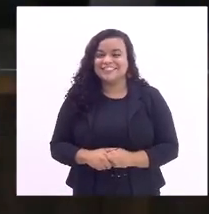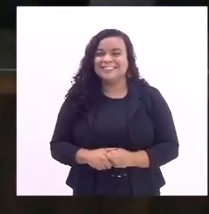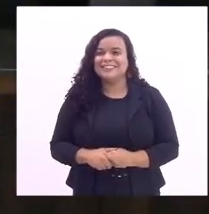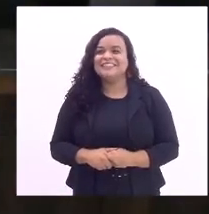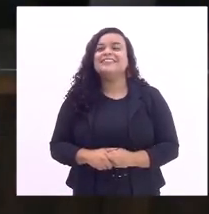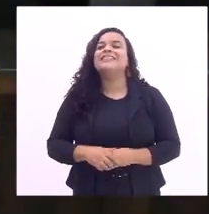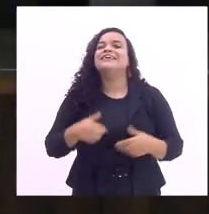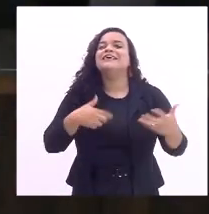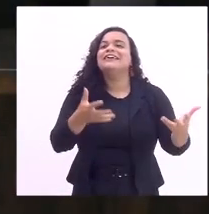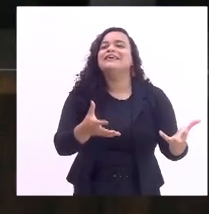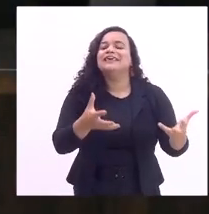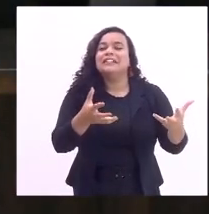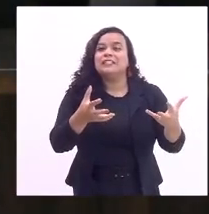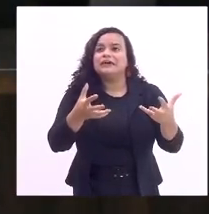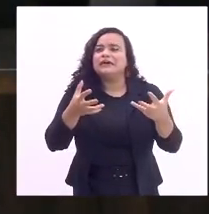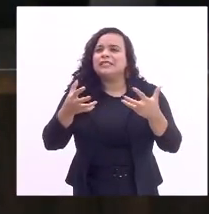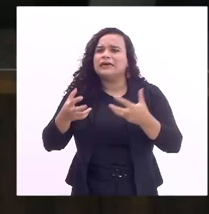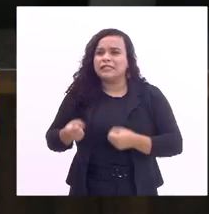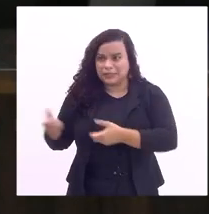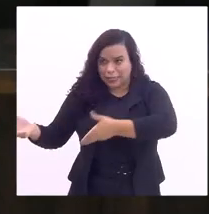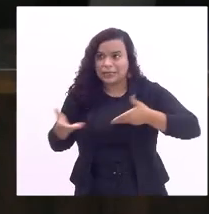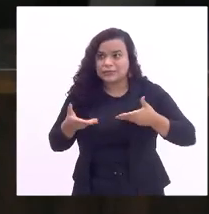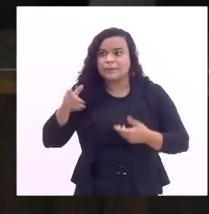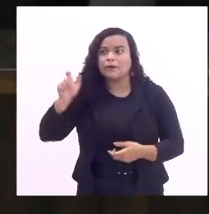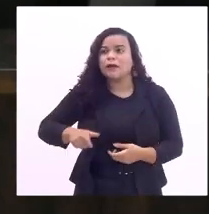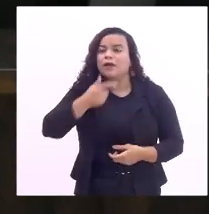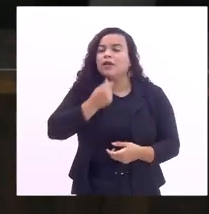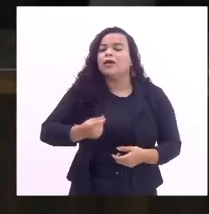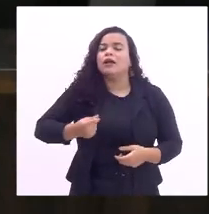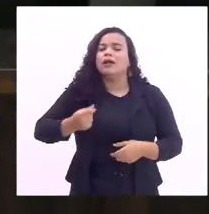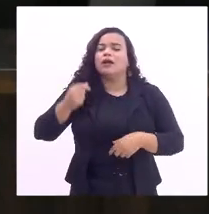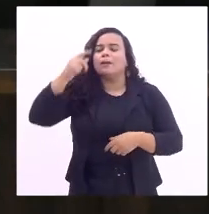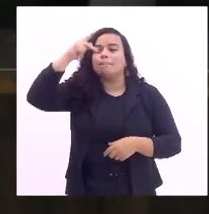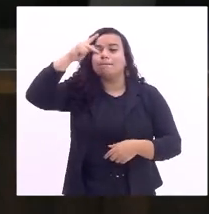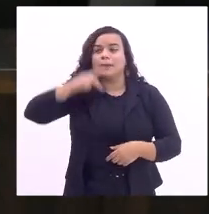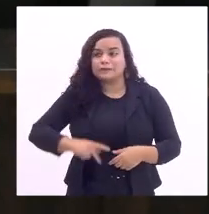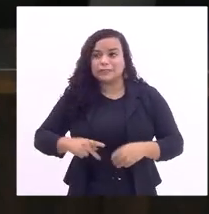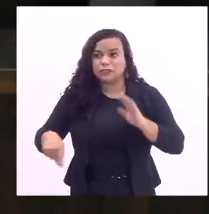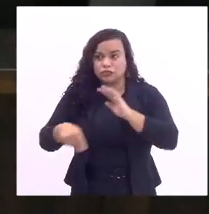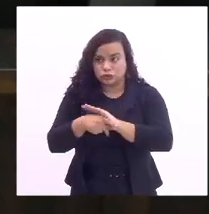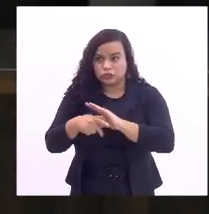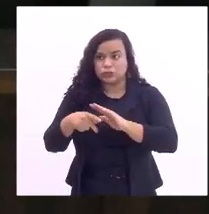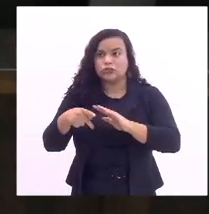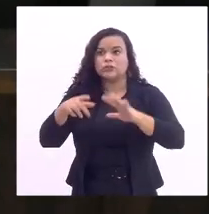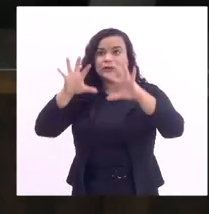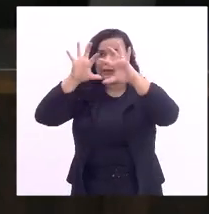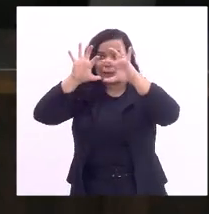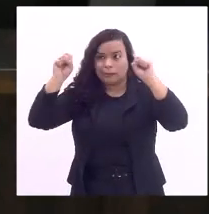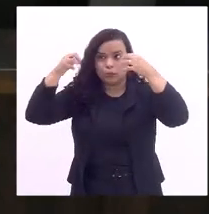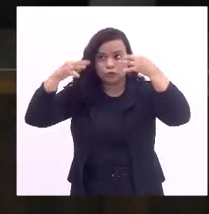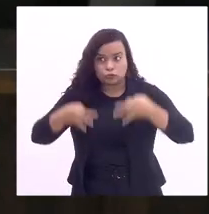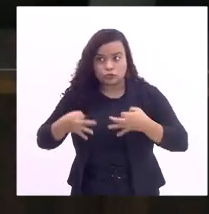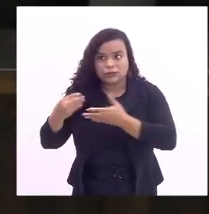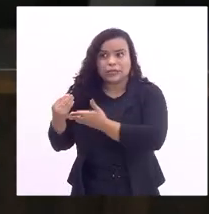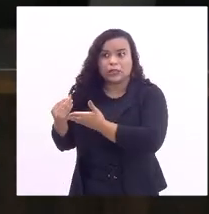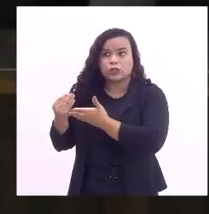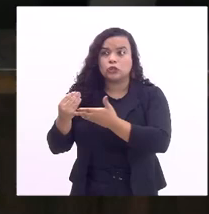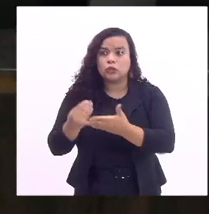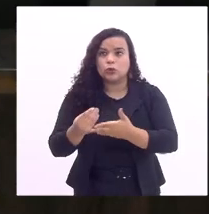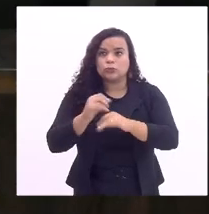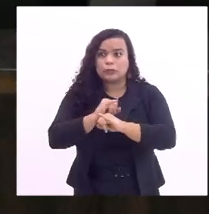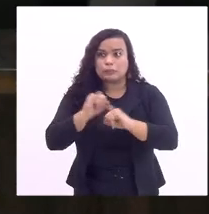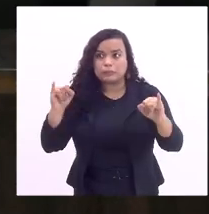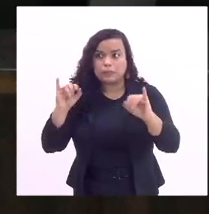Recebi há pouco o doutor do Henrique, presidente do Tribunal de Justiça, que trouxe uma mensagem em relação